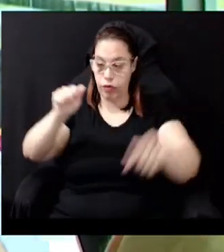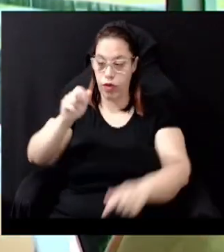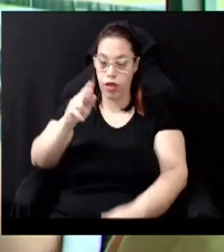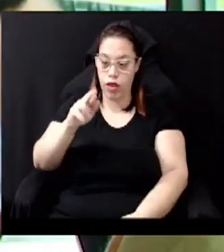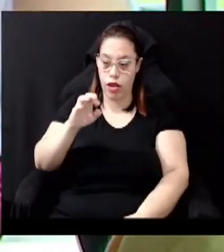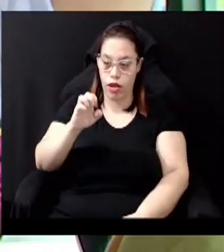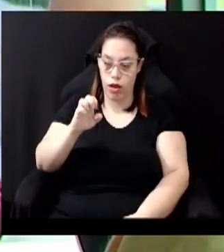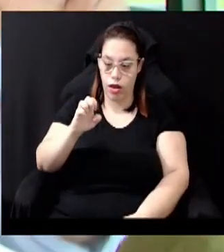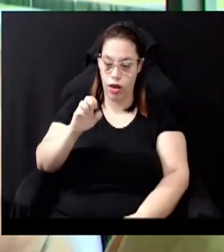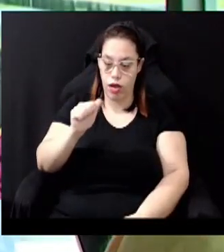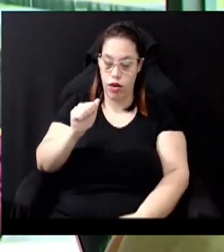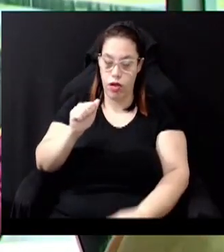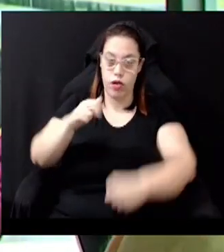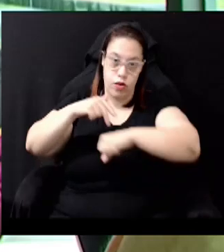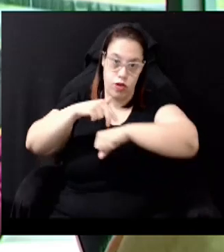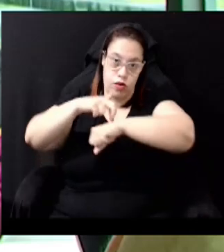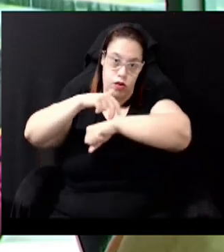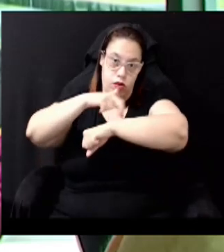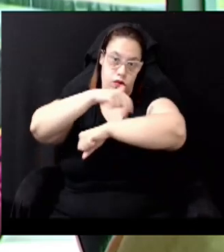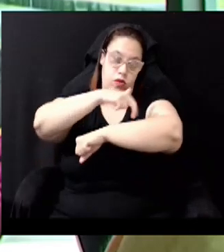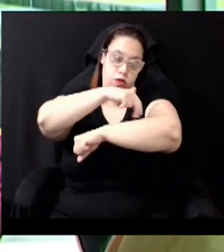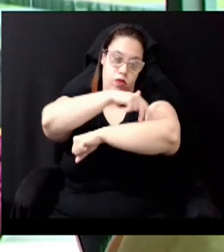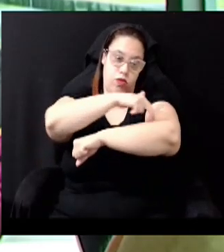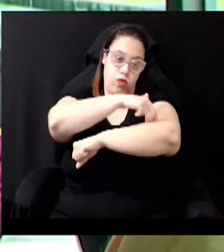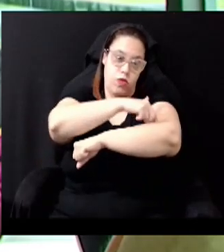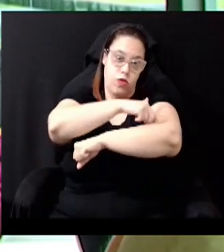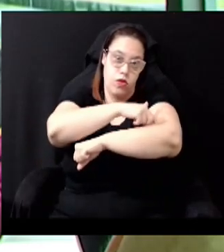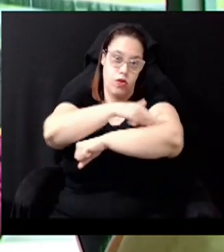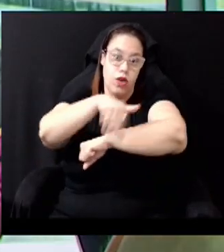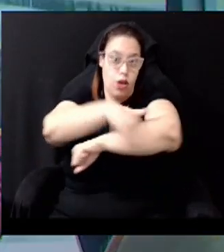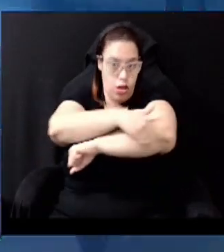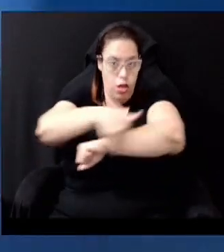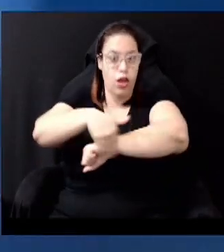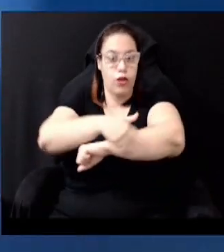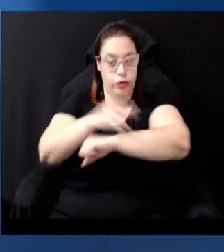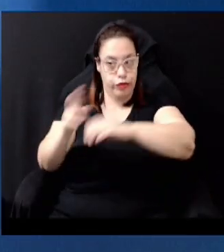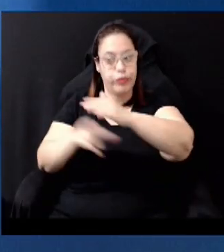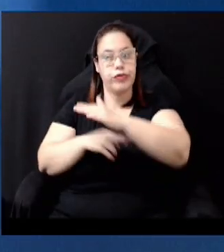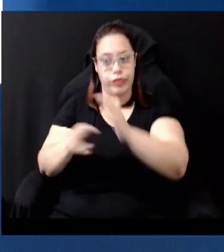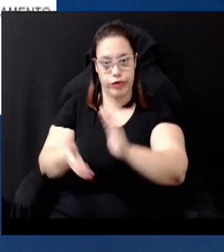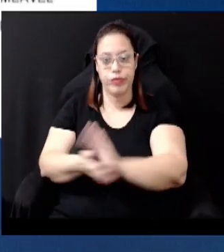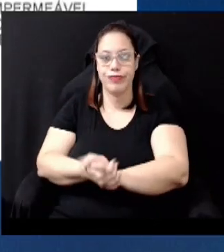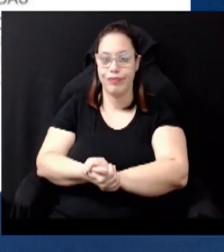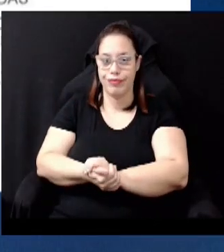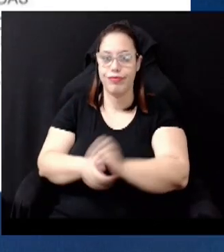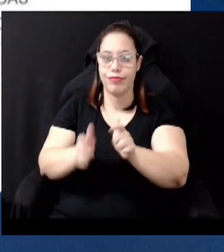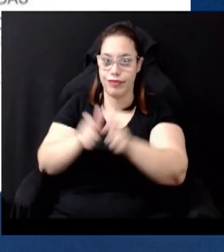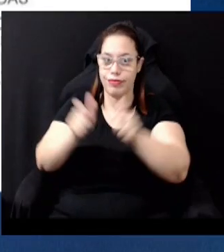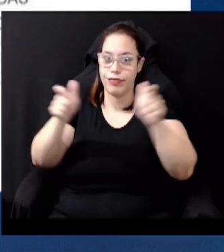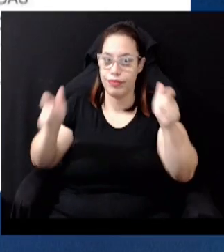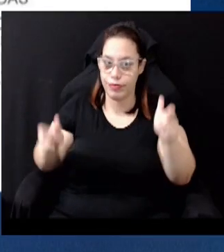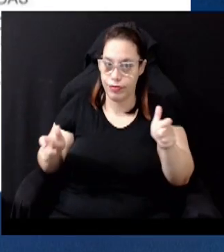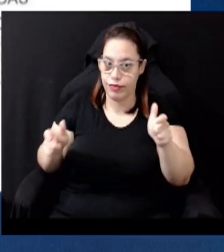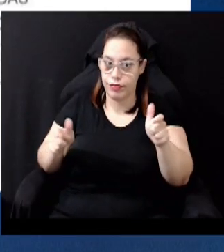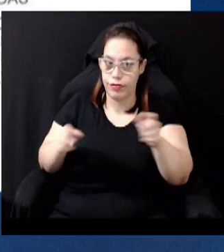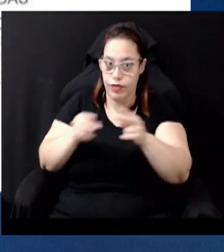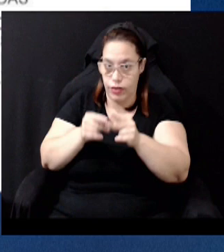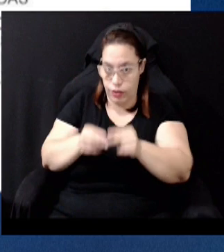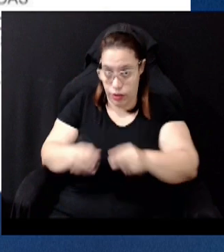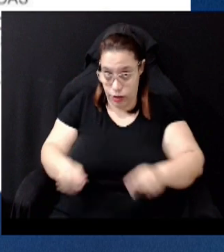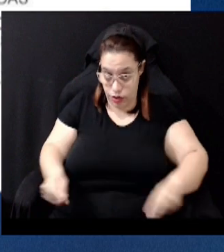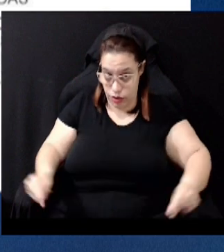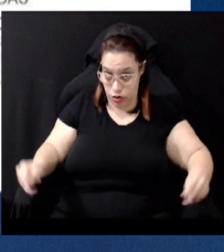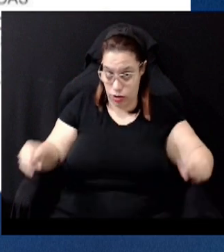os animais podem ir de uma árvore a outra sem ter que atravessar o viário, né? Isso é super bacana. Com o aumento das áreas impermeabilizadas, a questão